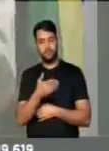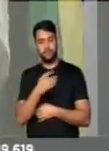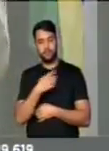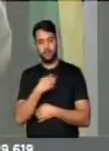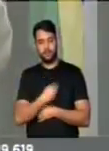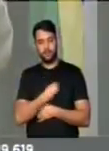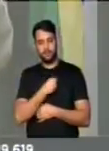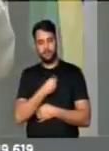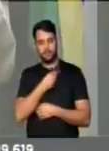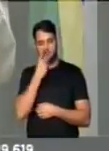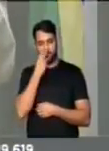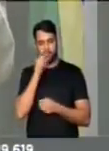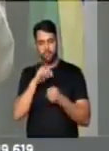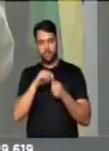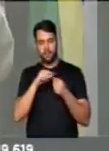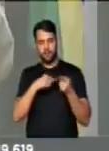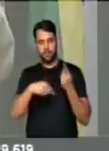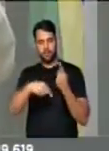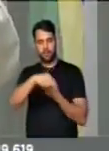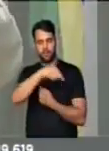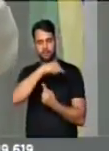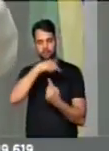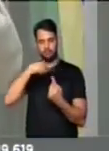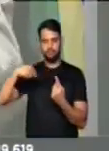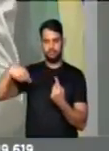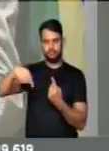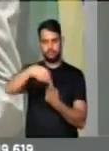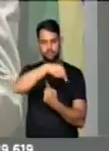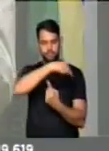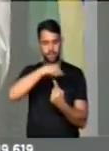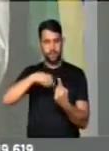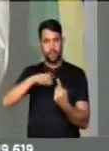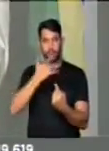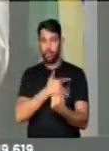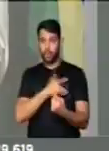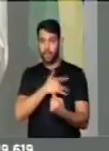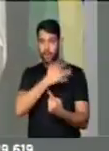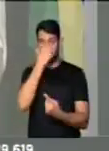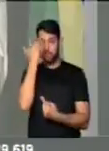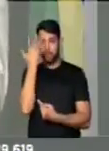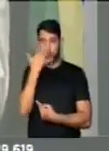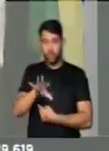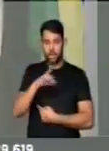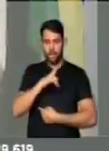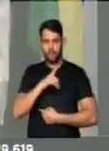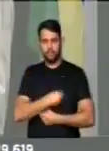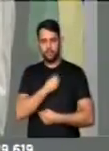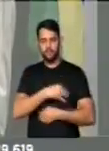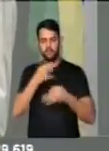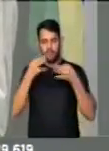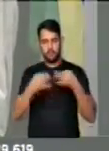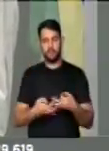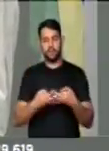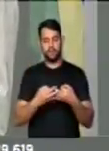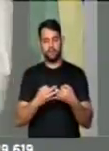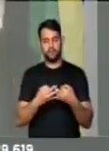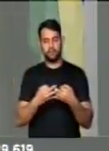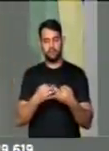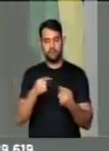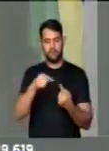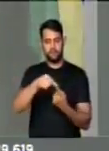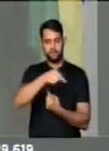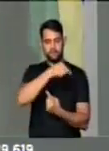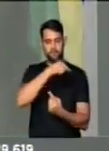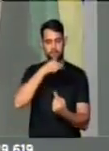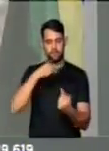a vida é uma roda. E ai daquele que não estiver preparado